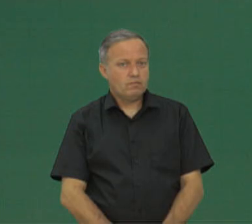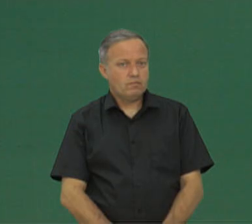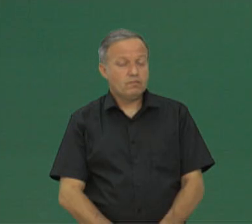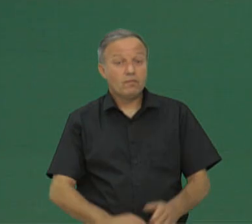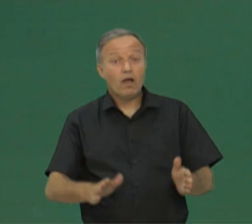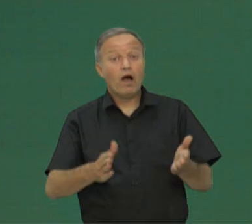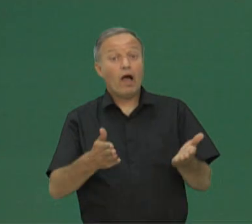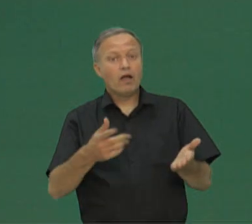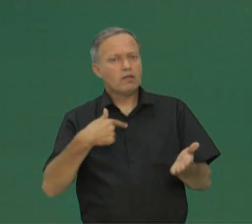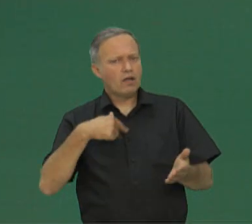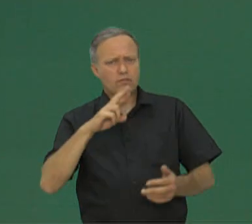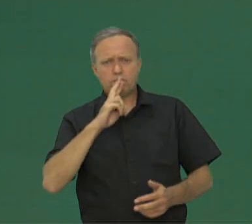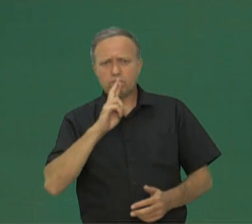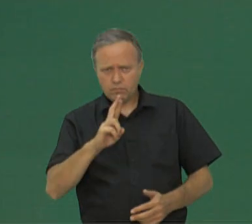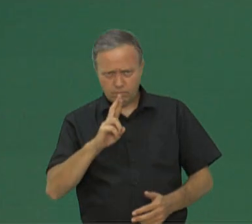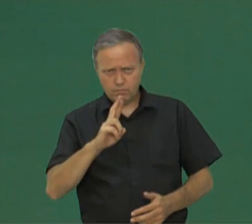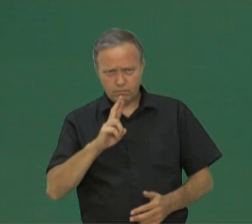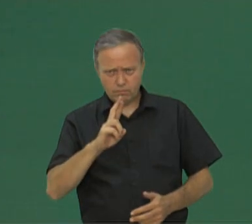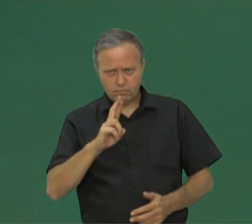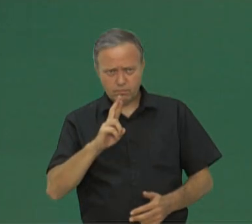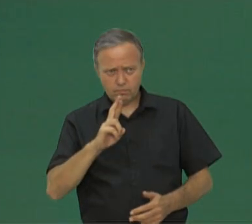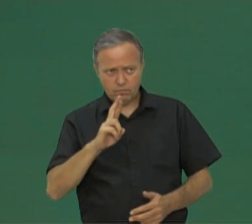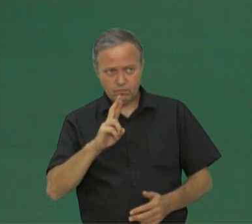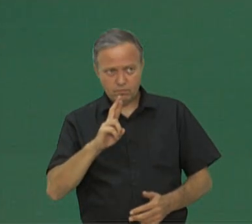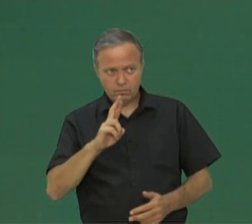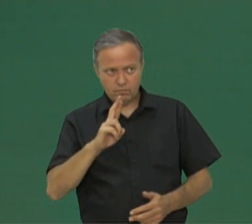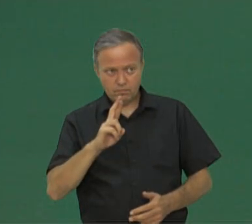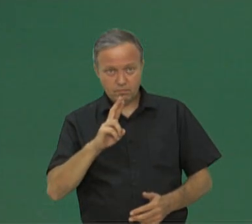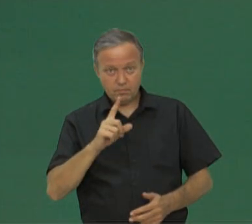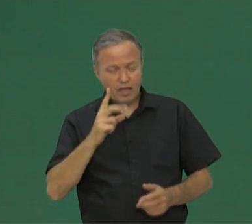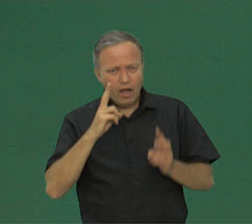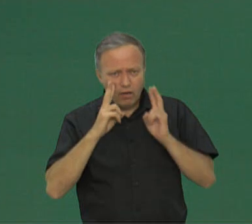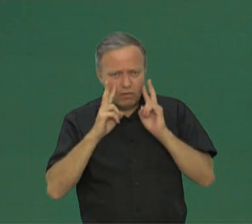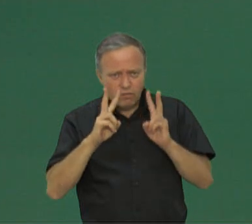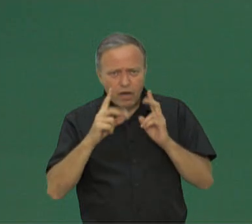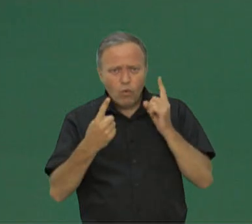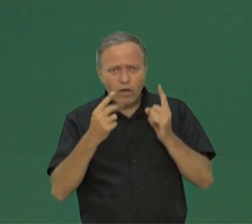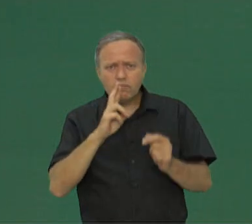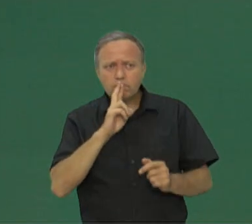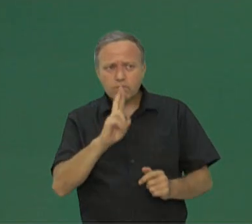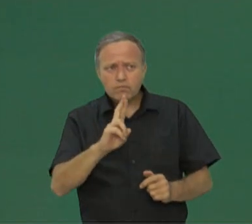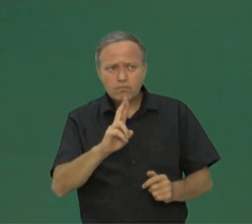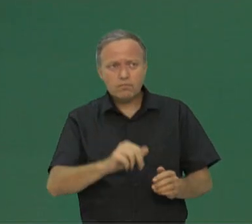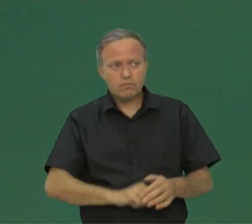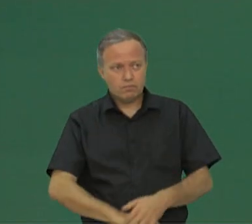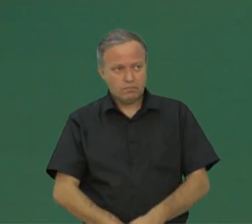daí, respondido, conseguiram chegar a uma conclusão? Vamos então ver qual é a resposta?